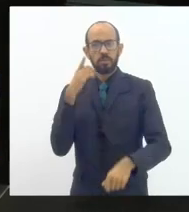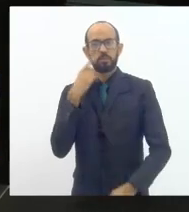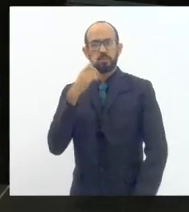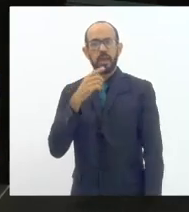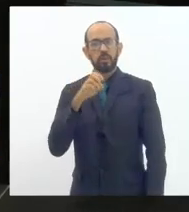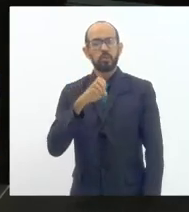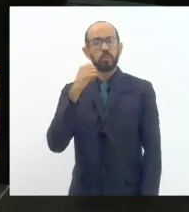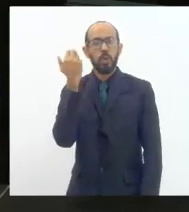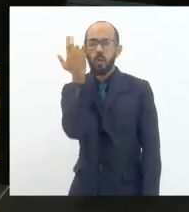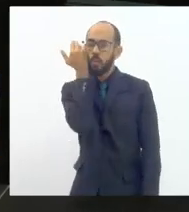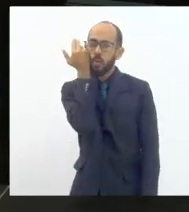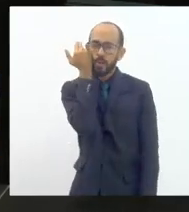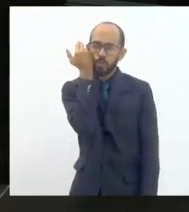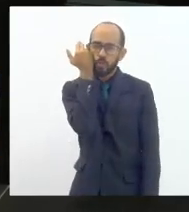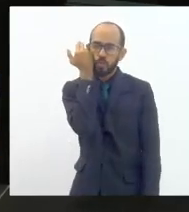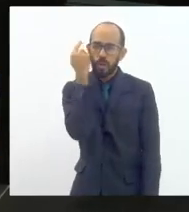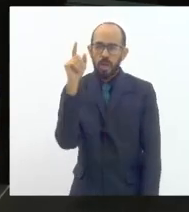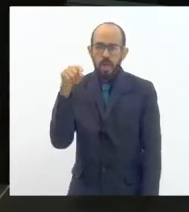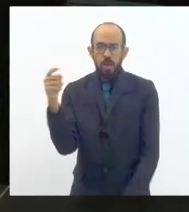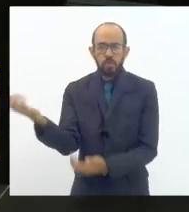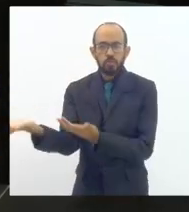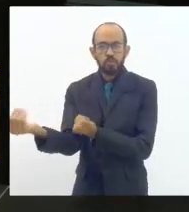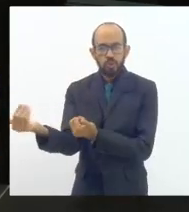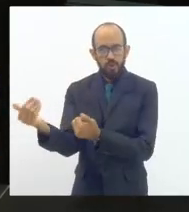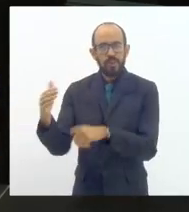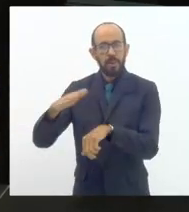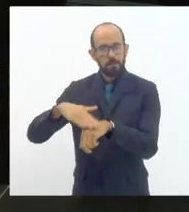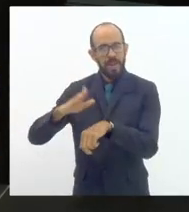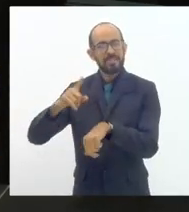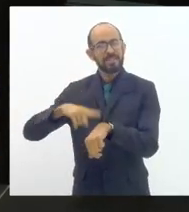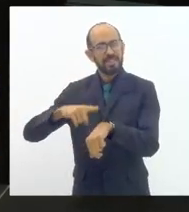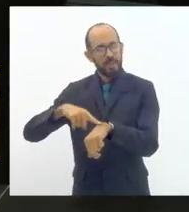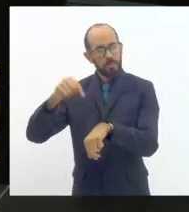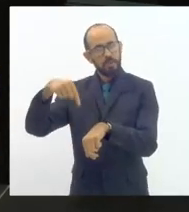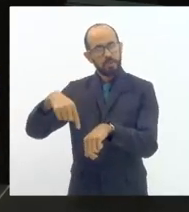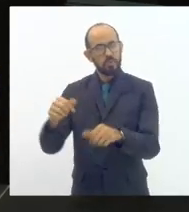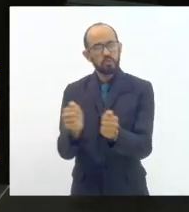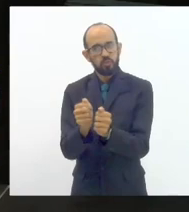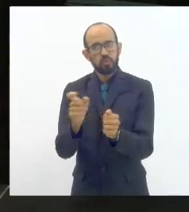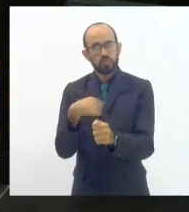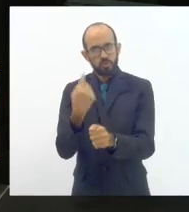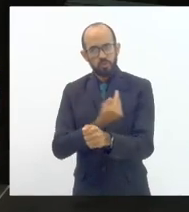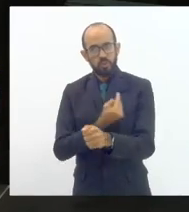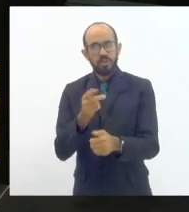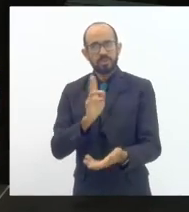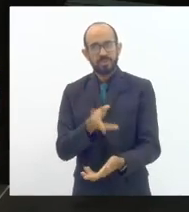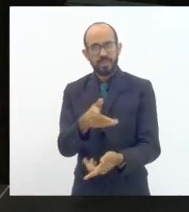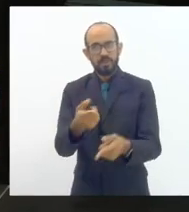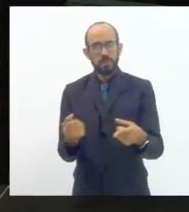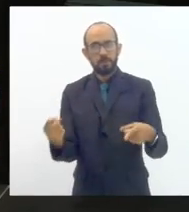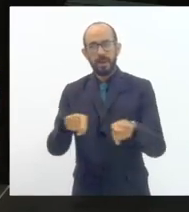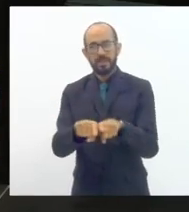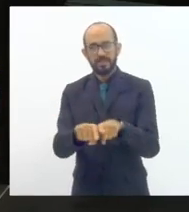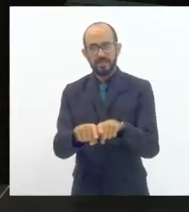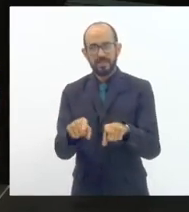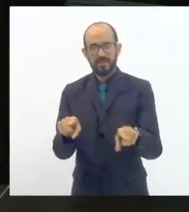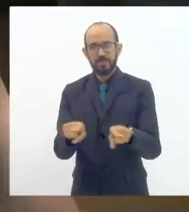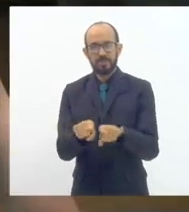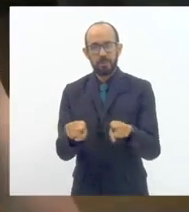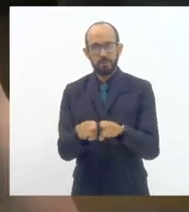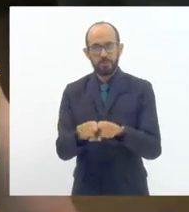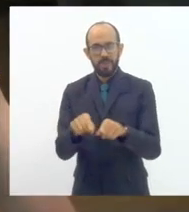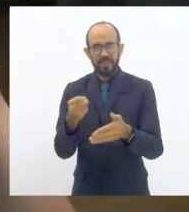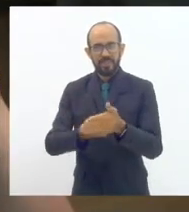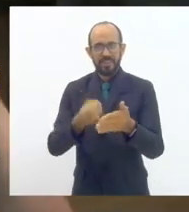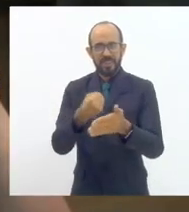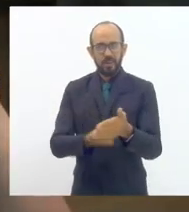Coelho, falando em juventude, tem um jovem um pouquinho mais tempo aqui entre nós, saudando que sempre grande parceiro também das nossas lutas,